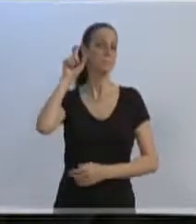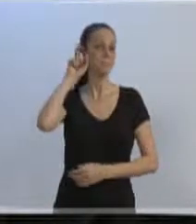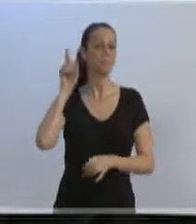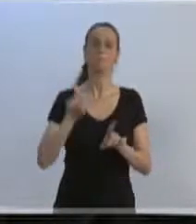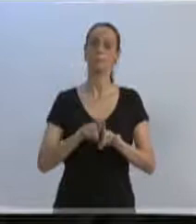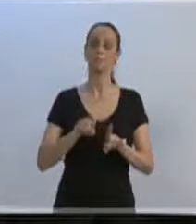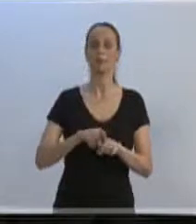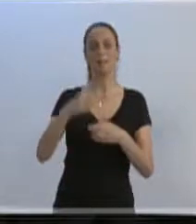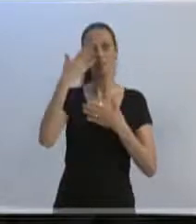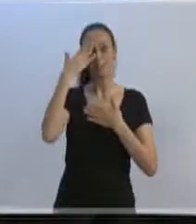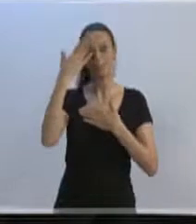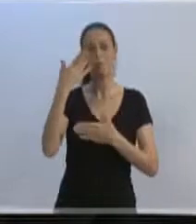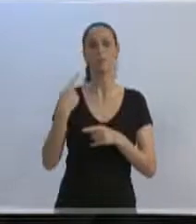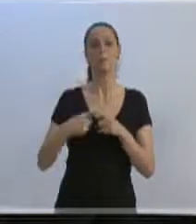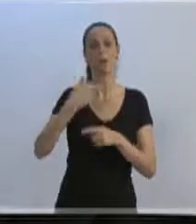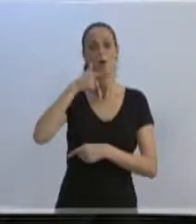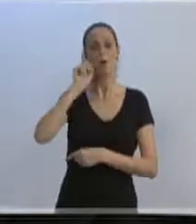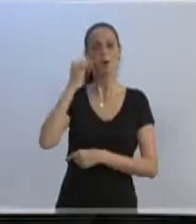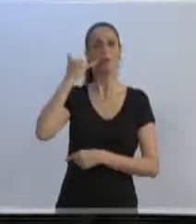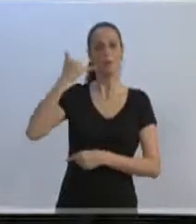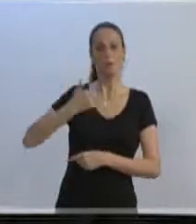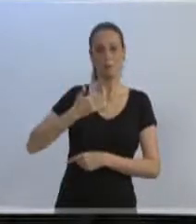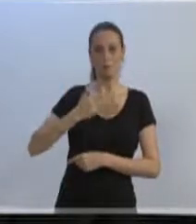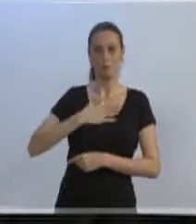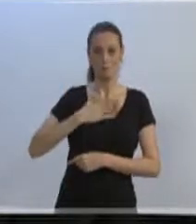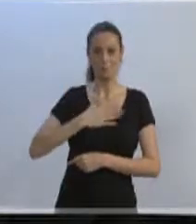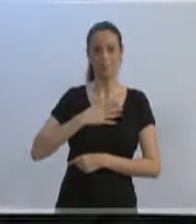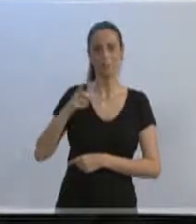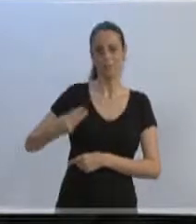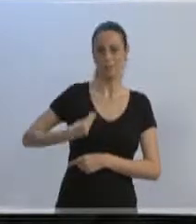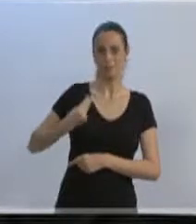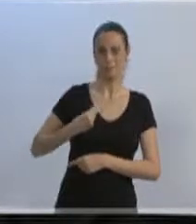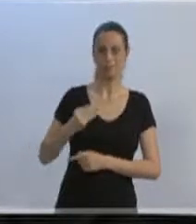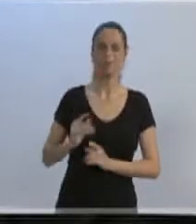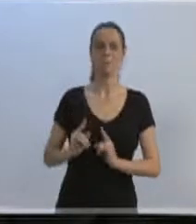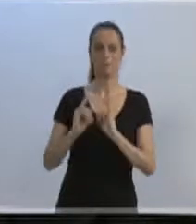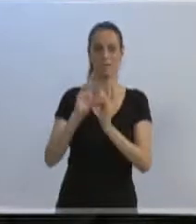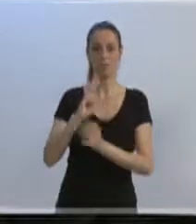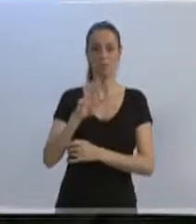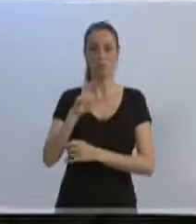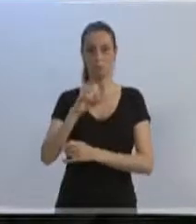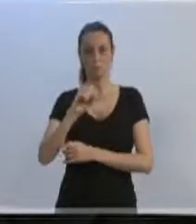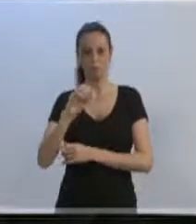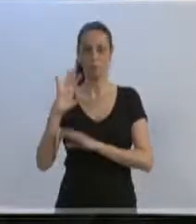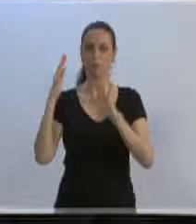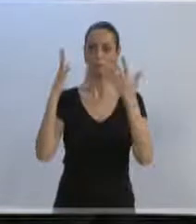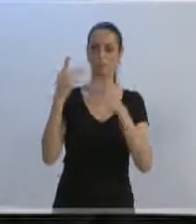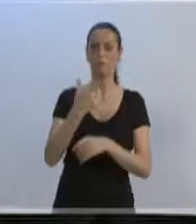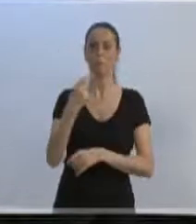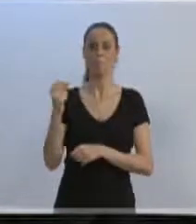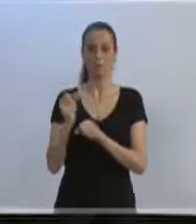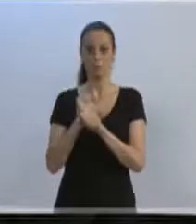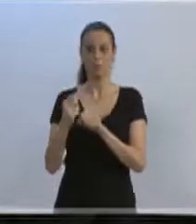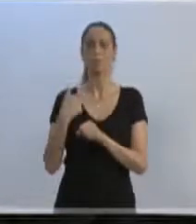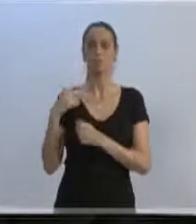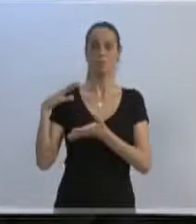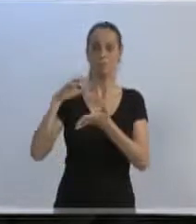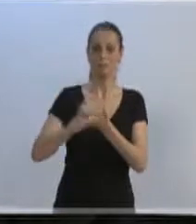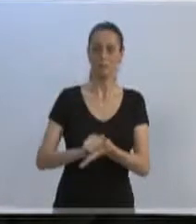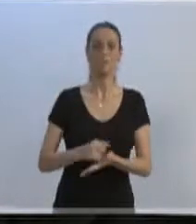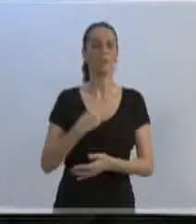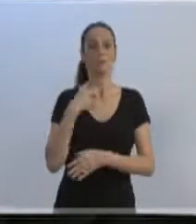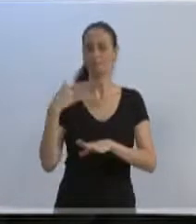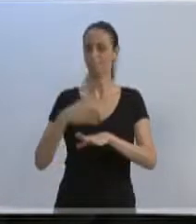expressar minha gratidão onde o senhor ligou pra mim era o sol quando o sol comemorou 20 anos estava inscrito para participar também